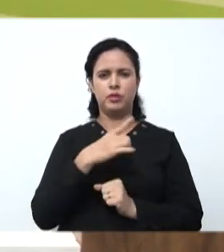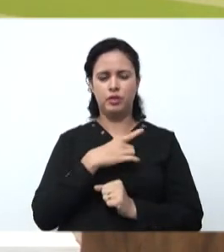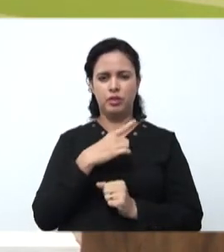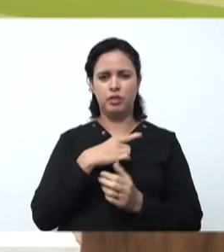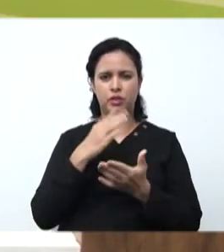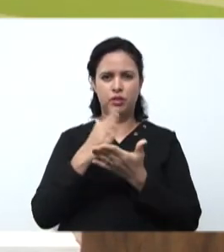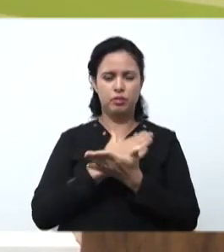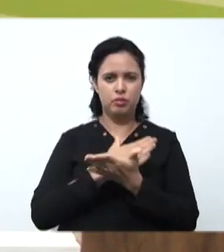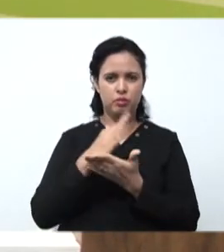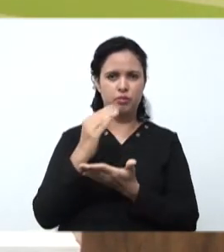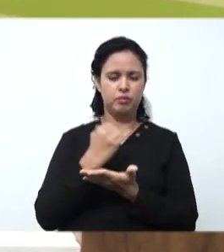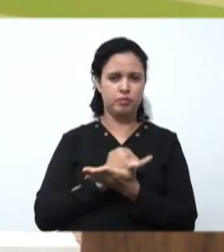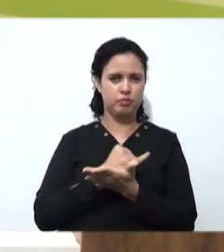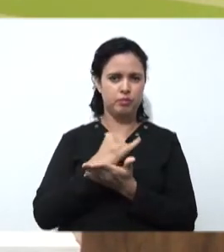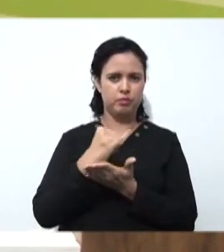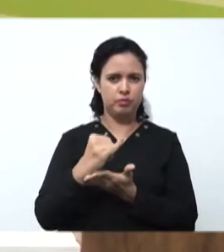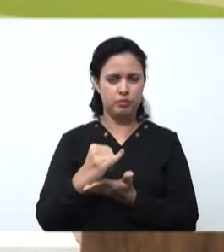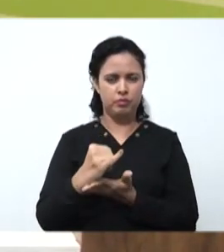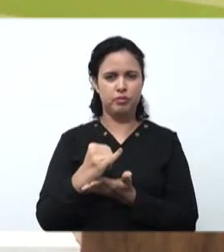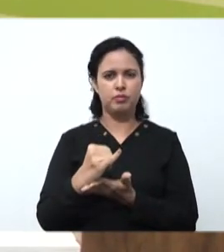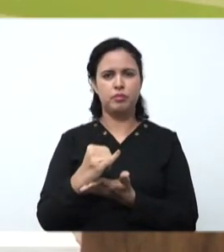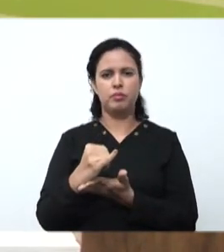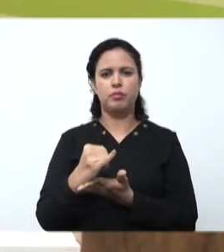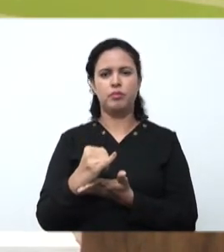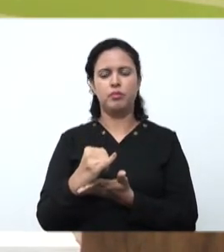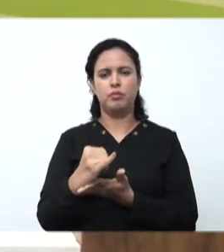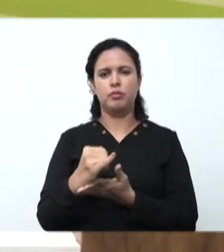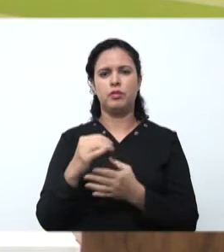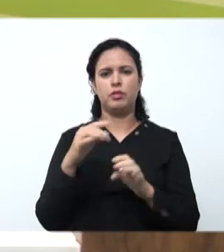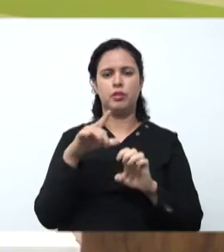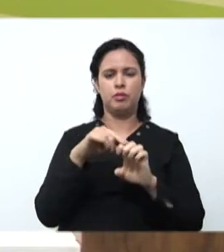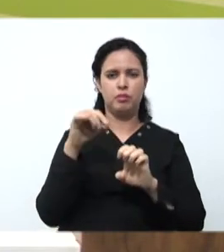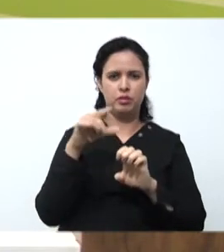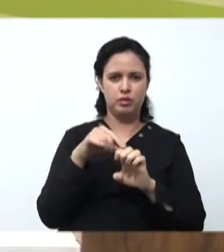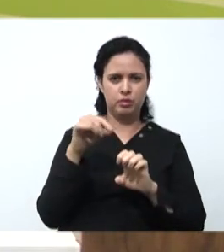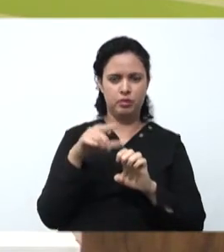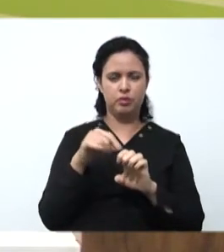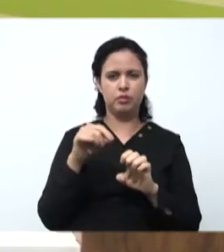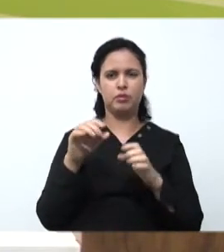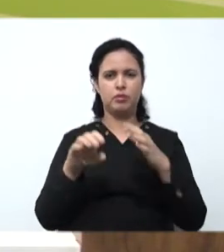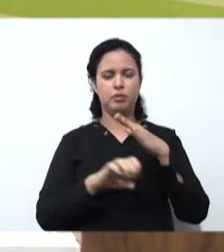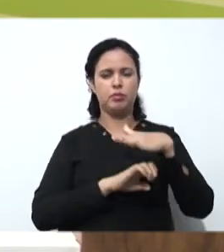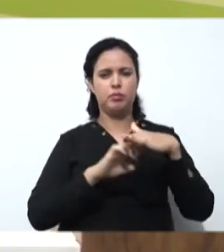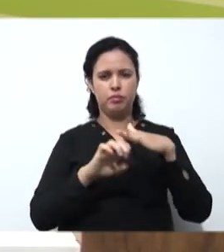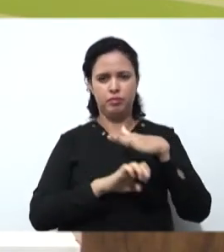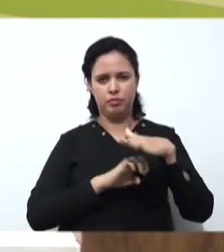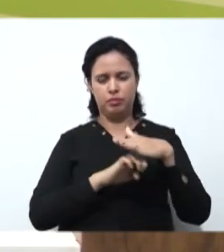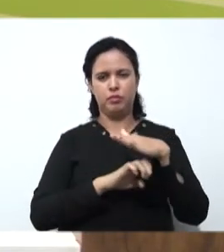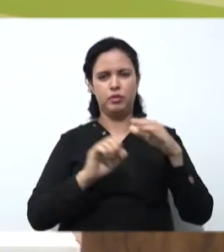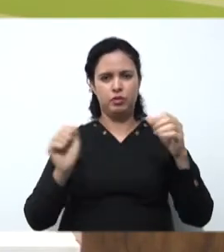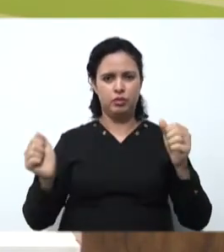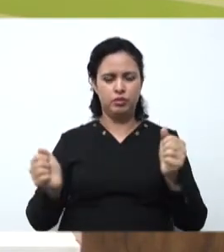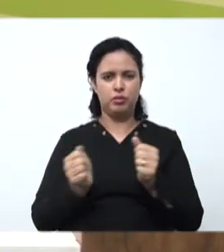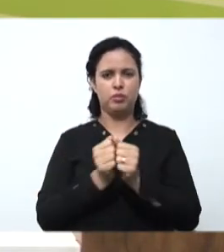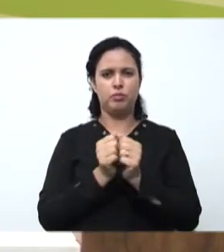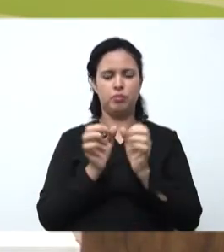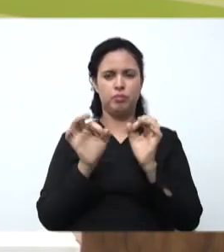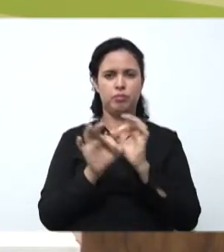algumas iniciativas que os empreendedores, as empresas até que já estão bastante